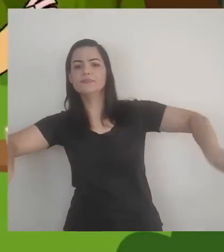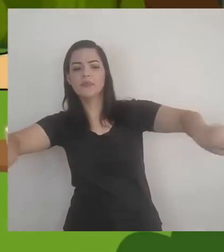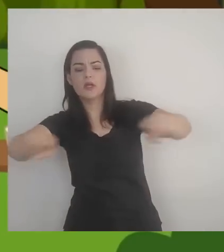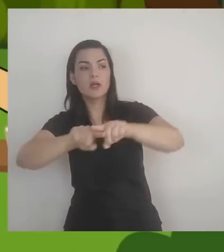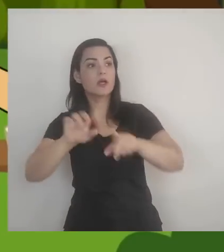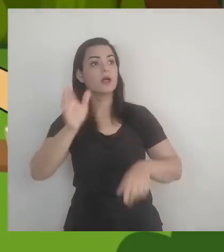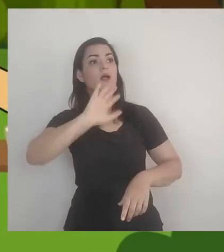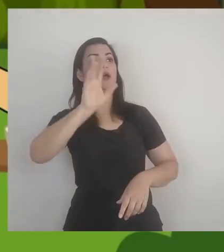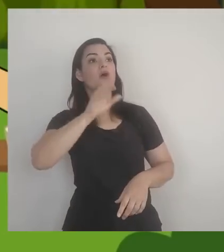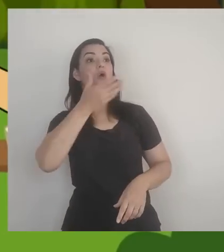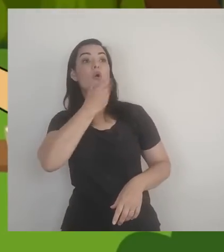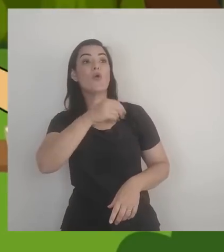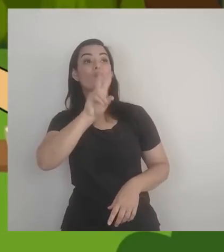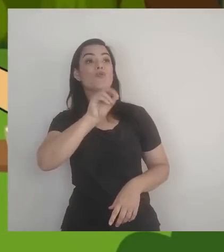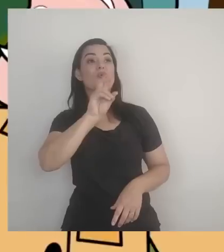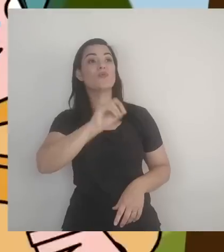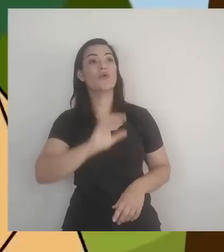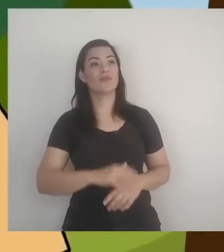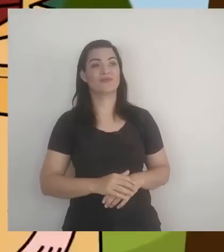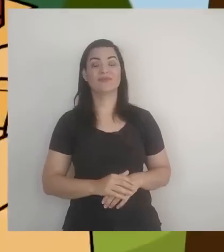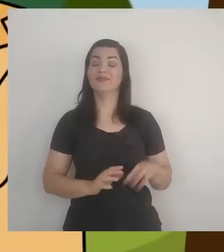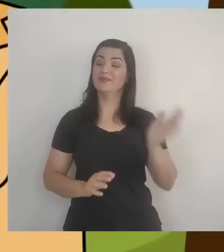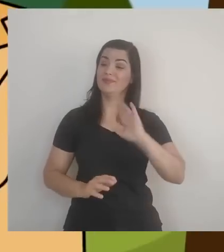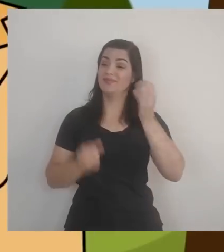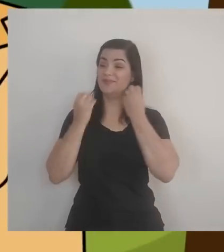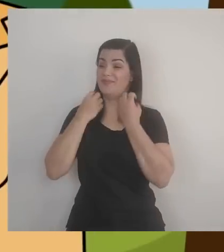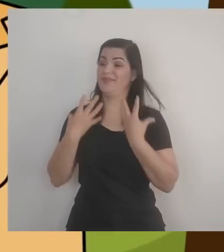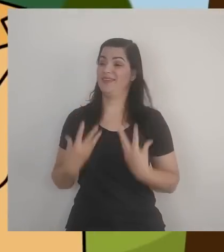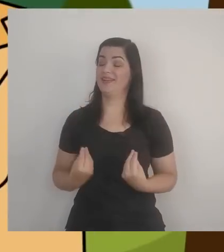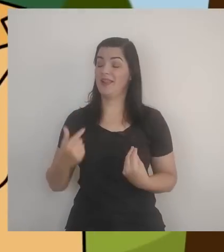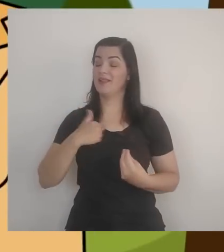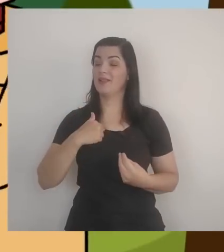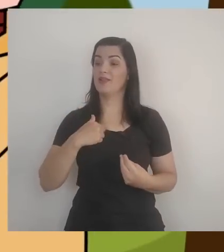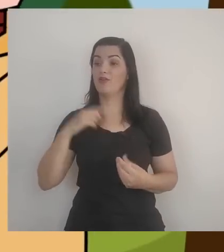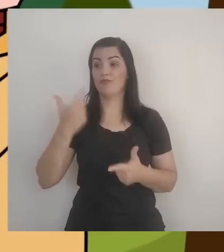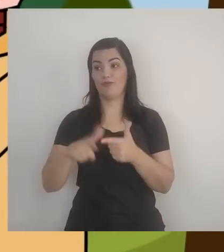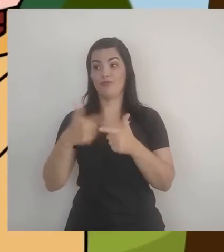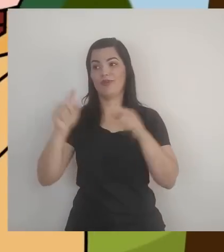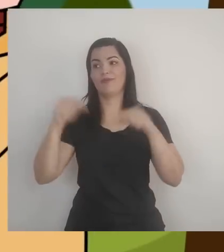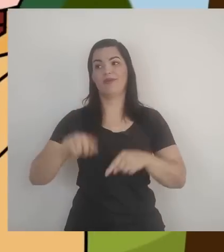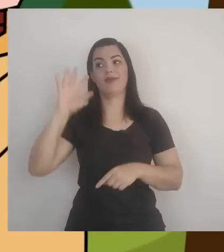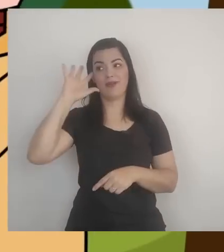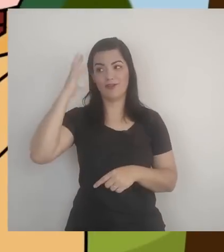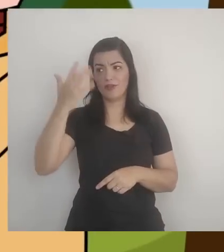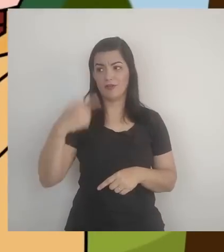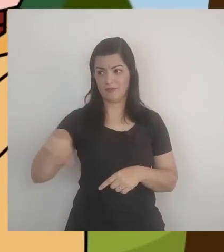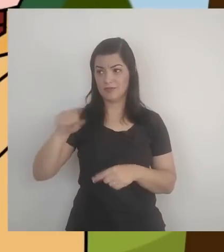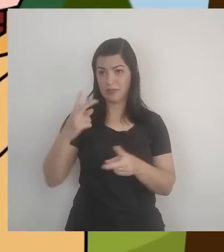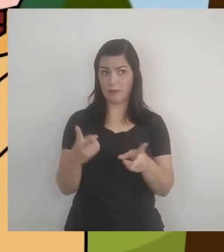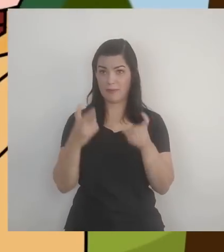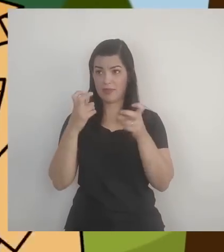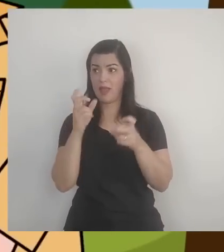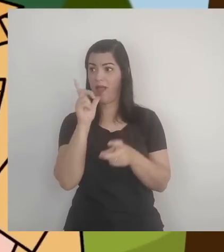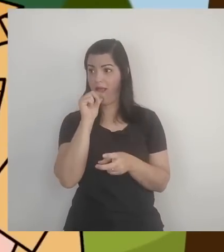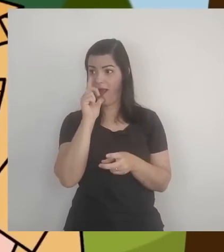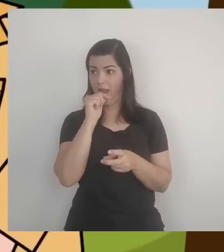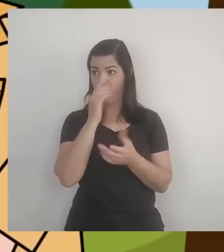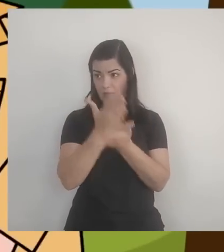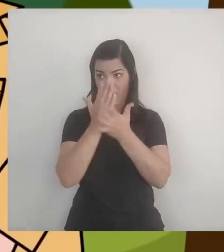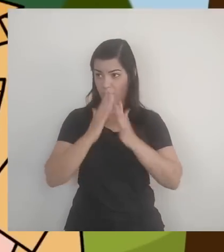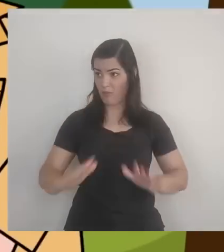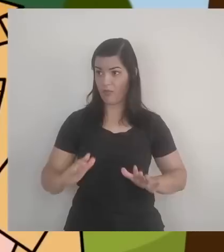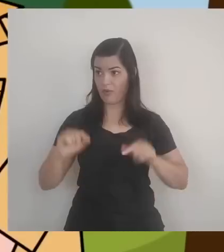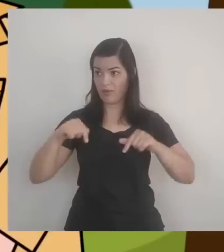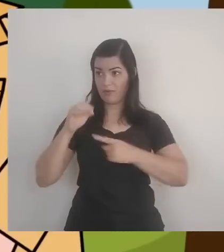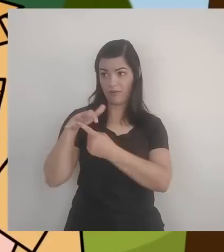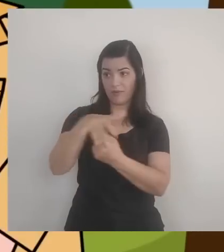Oi, vovô. Olá, Marina. Estou resolvendo um problema. Viram que estamos sem água no parque?